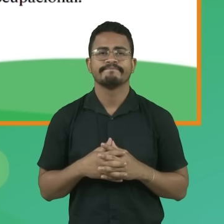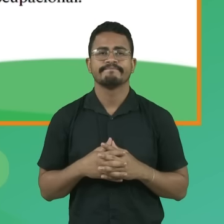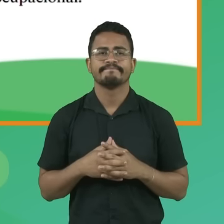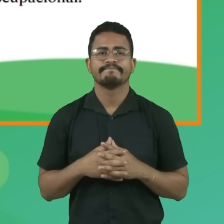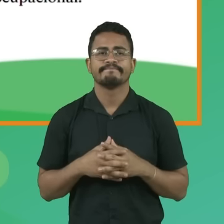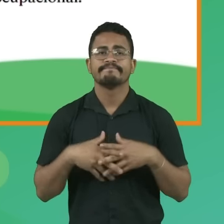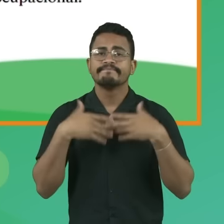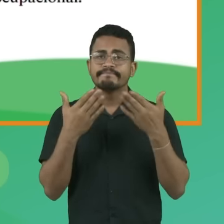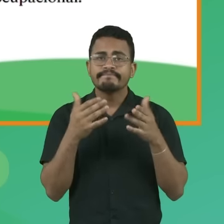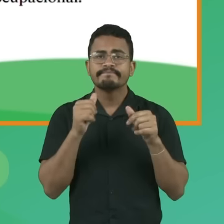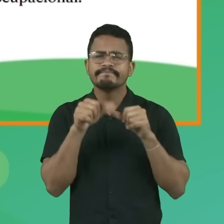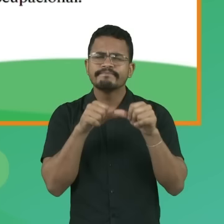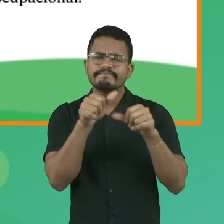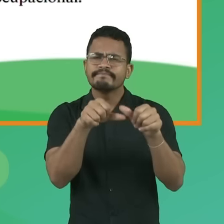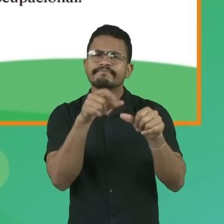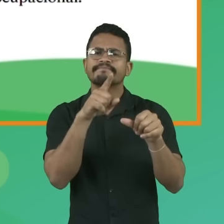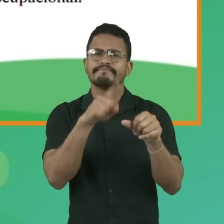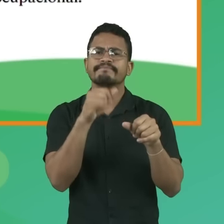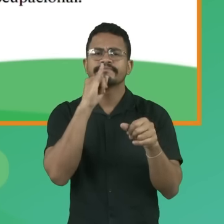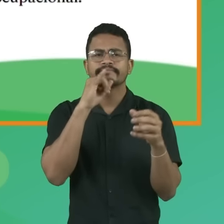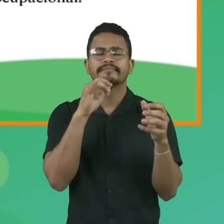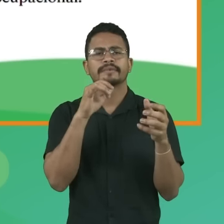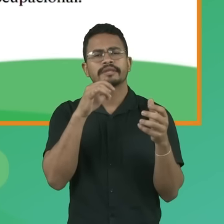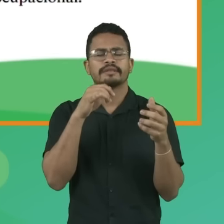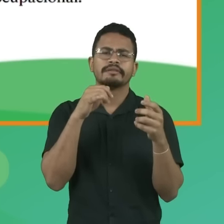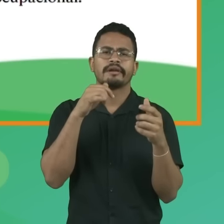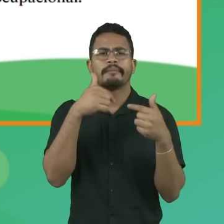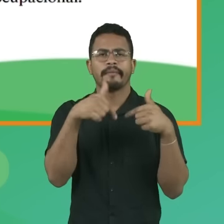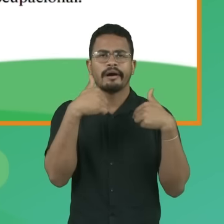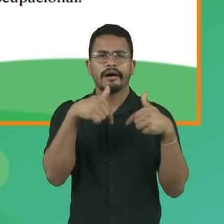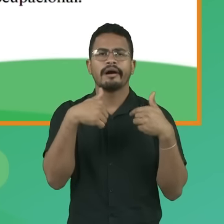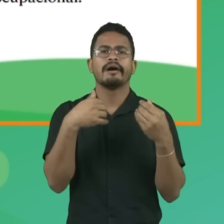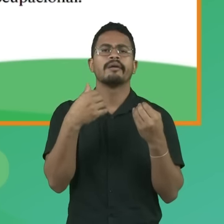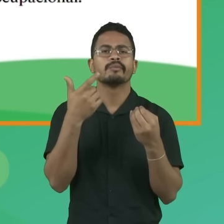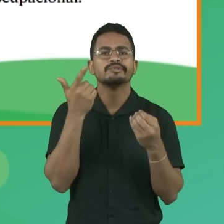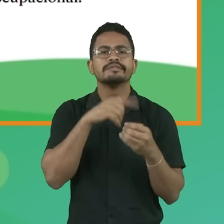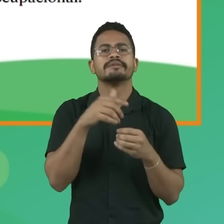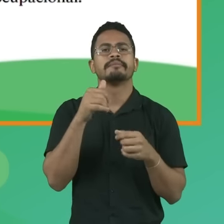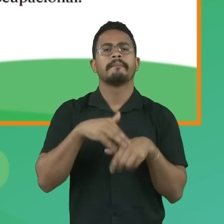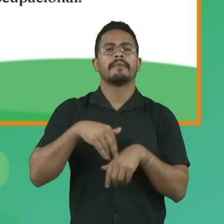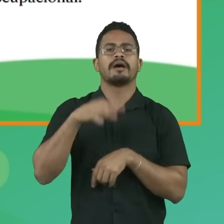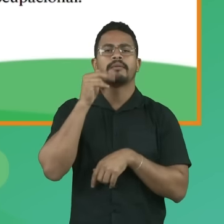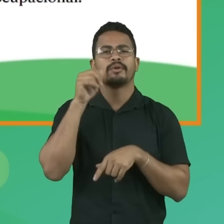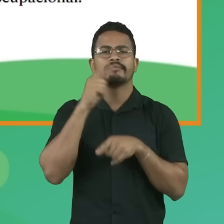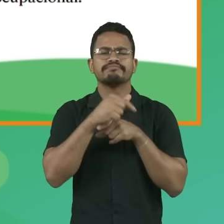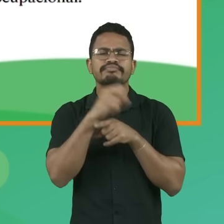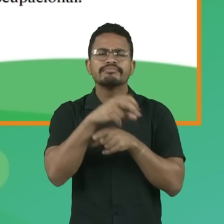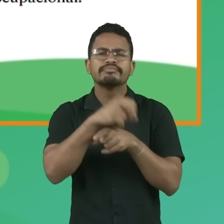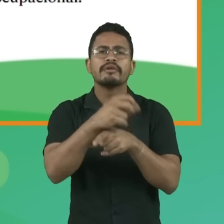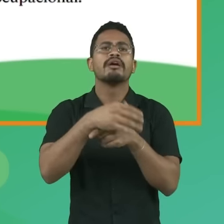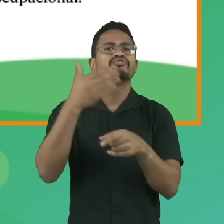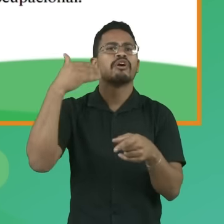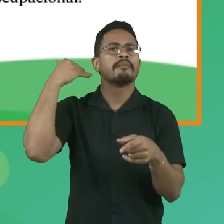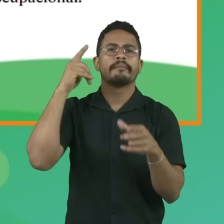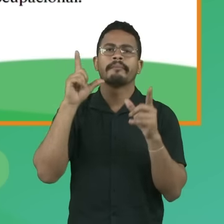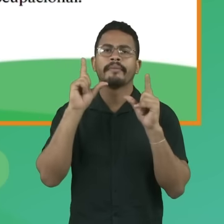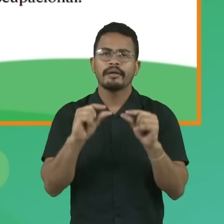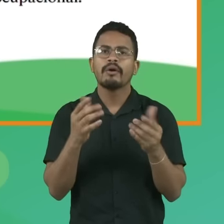transformação, essa transformação do mercado de trabalho, de ter mais mulheres do que antigamente e hoje em dia tem mais,